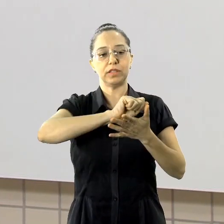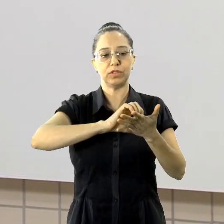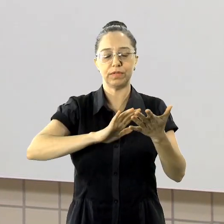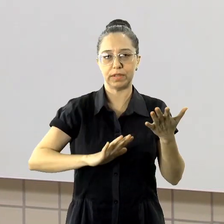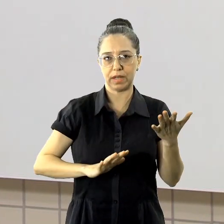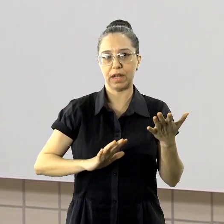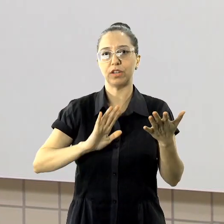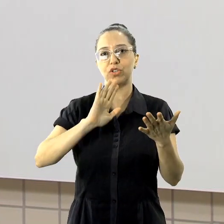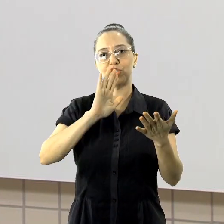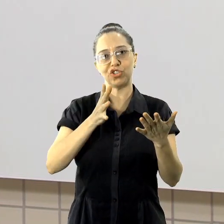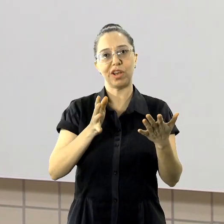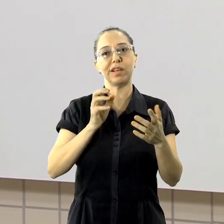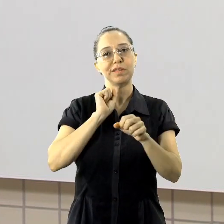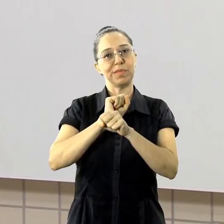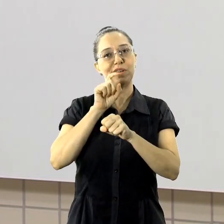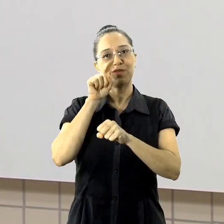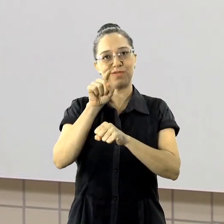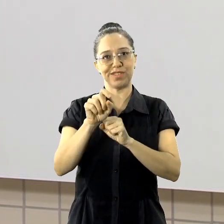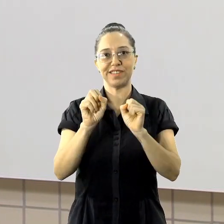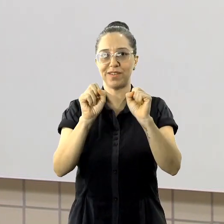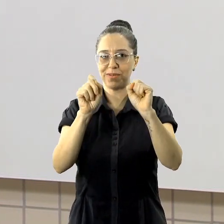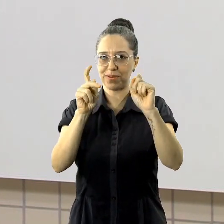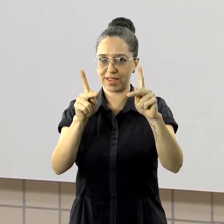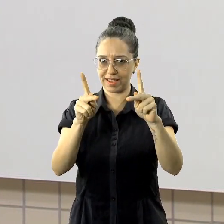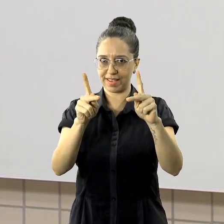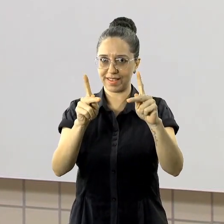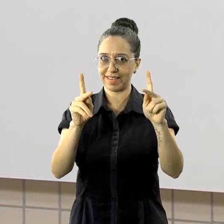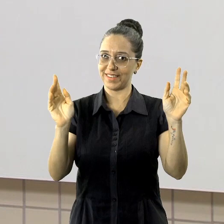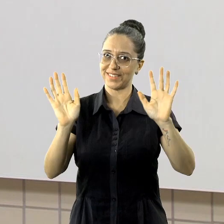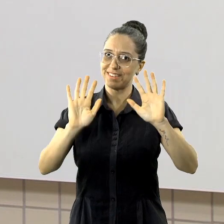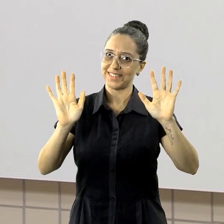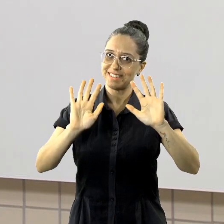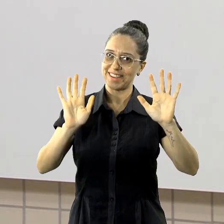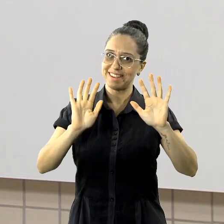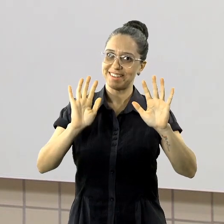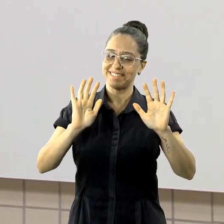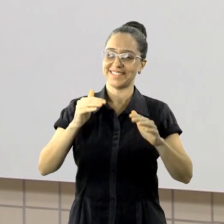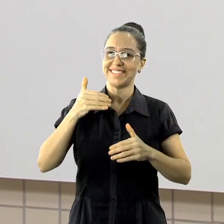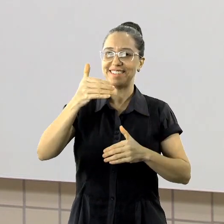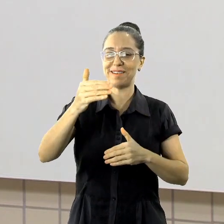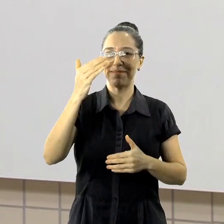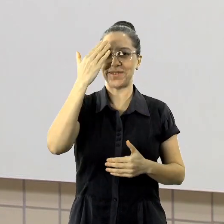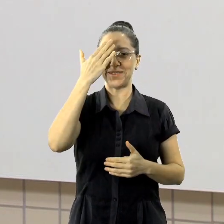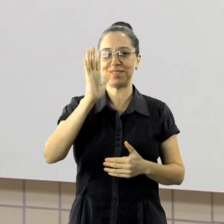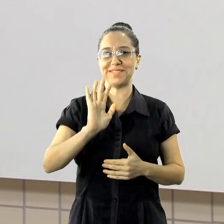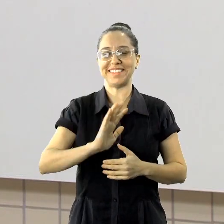lá disponíveis esperando por você, tá bom? Valeu, galera! Até a próxima!